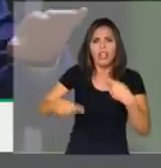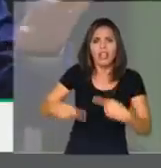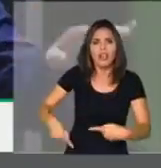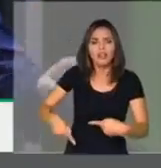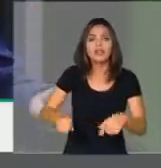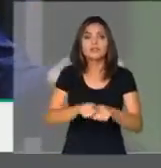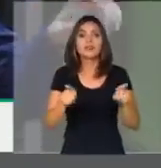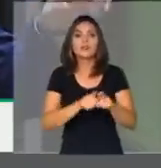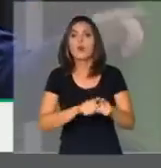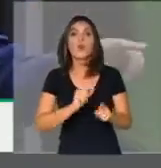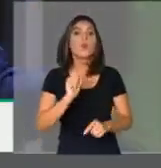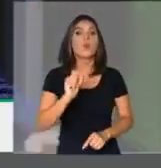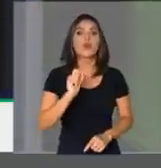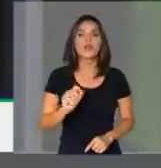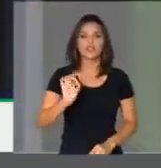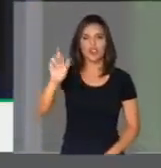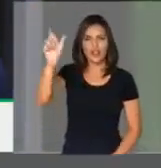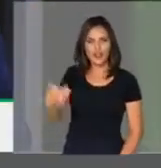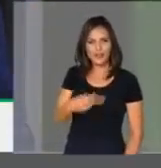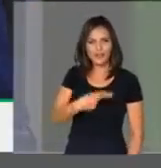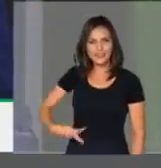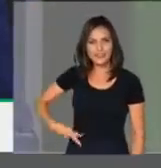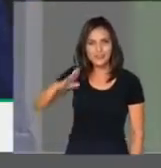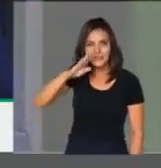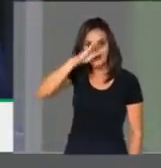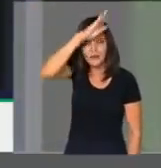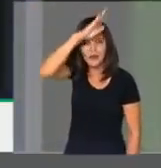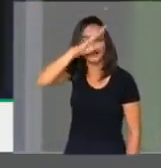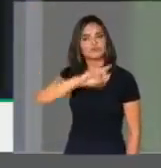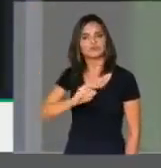dizer que essa incoerência não é só do presidente da República,